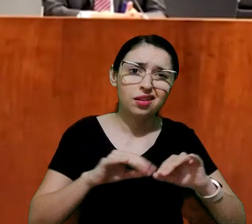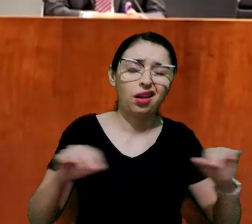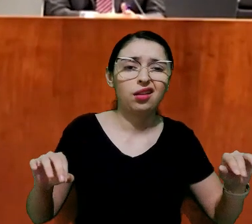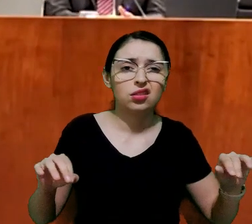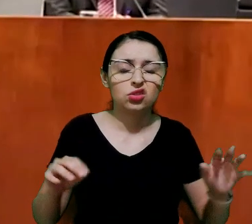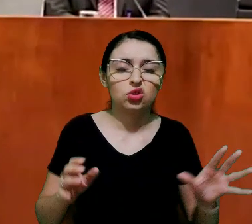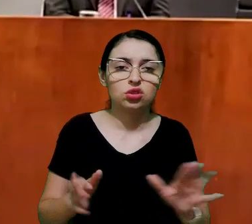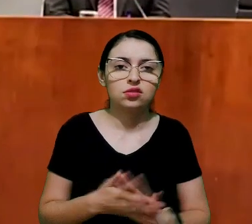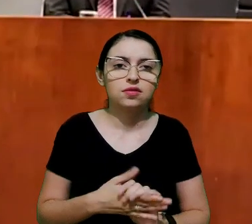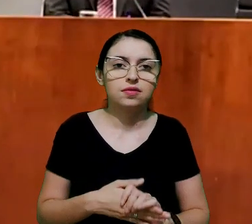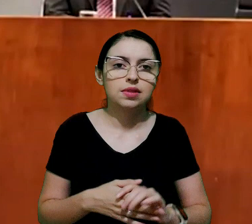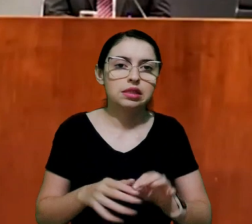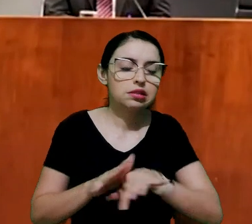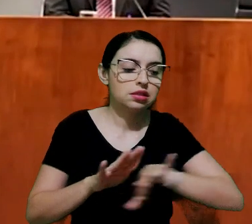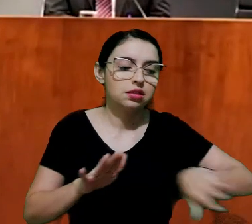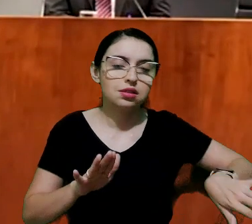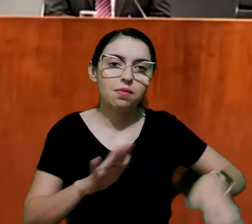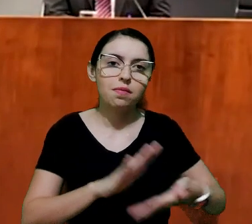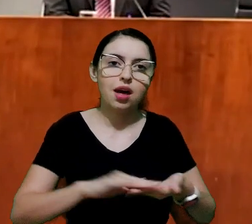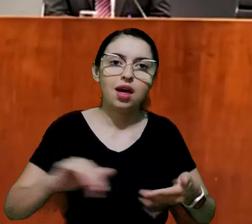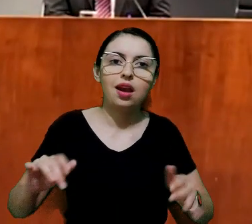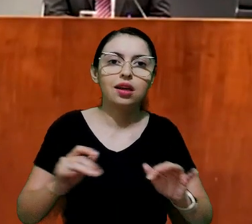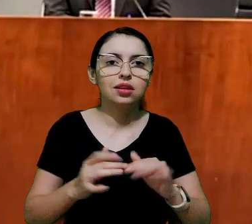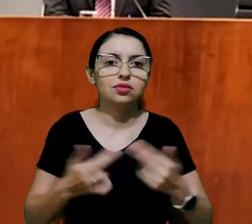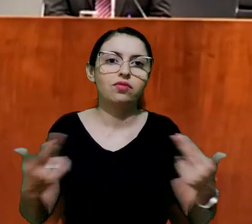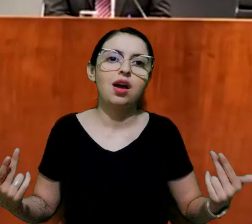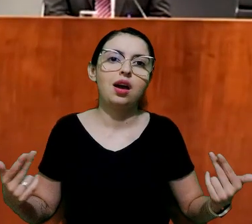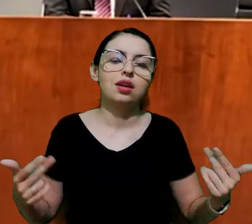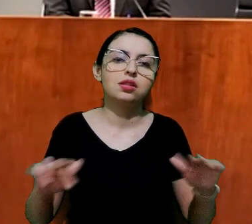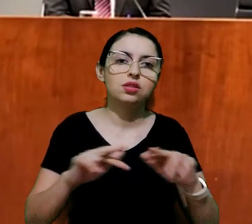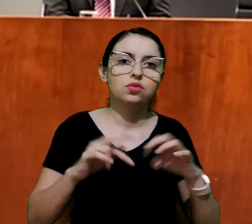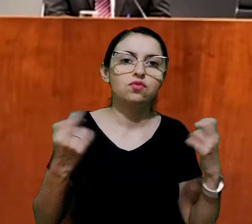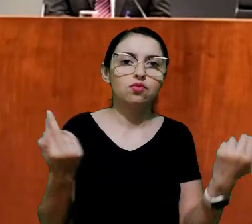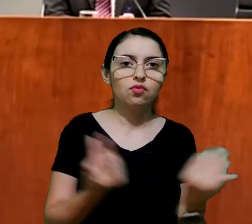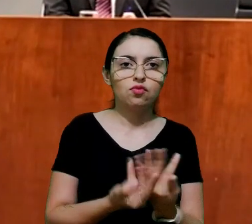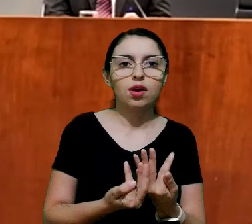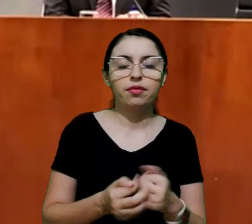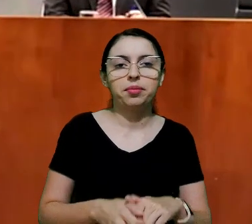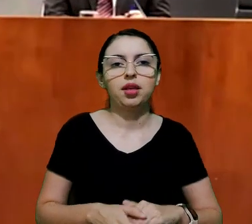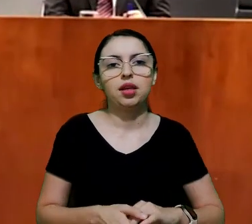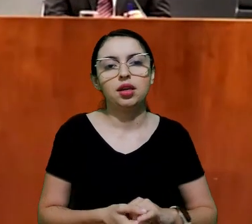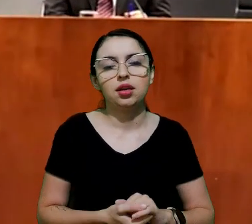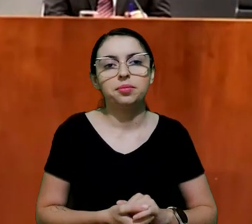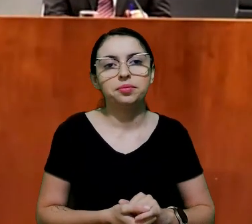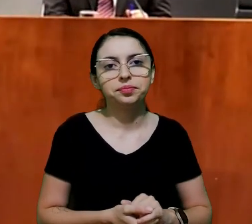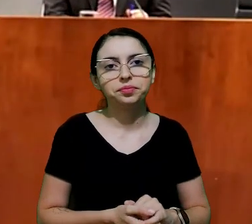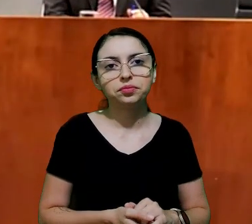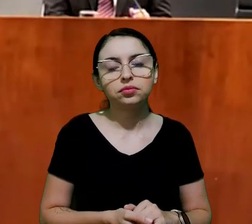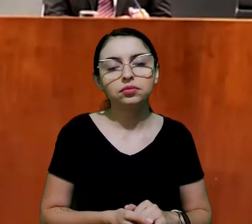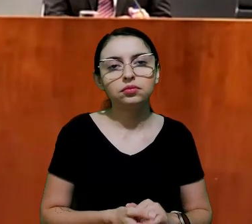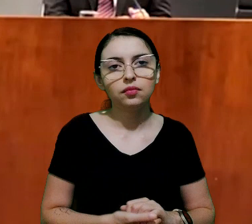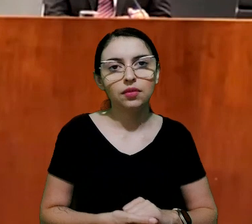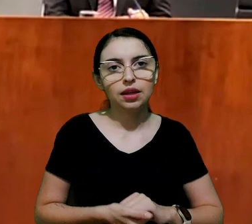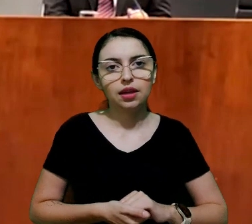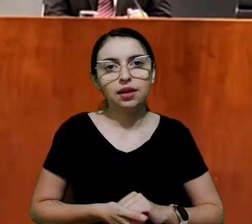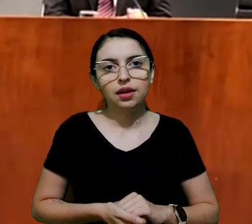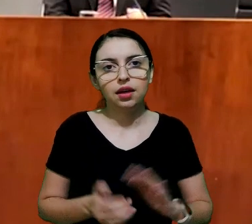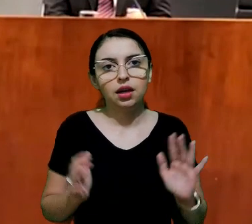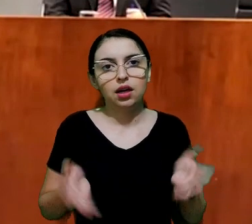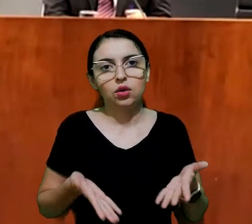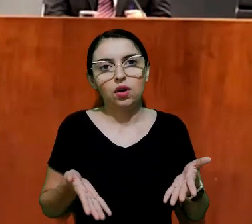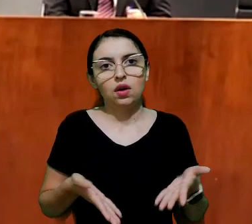nas relações conjugais que são representadas por um ato jurídico. E aí eu